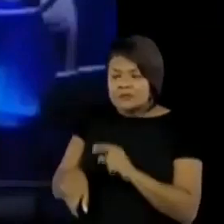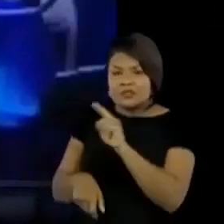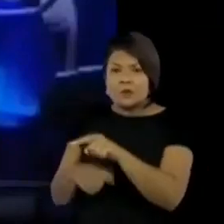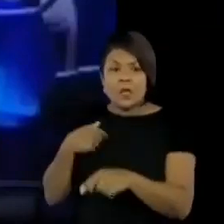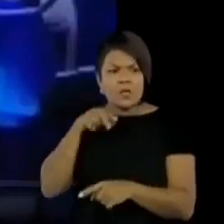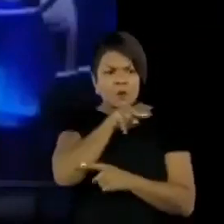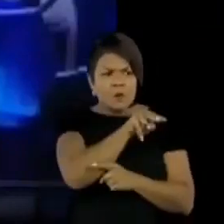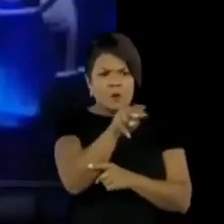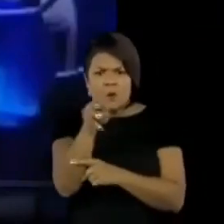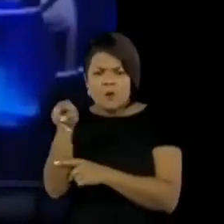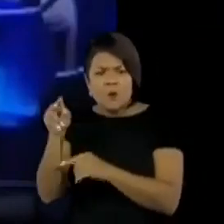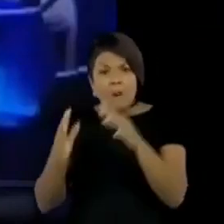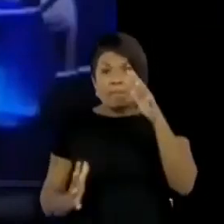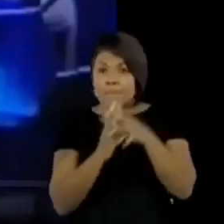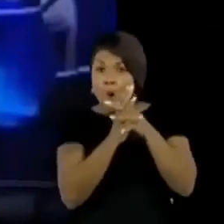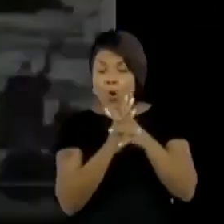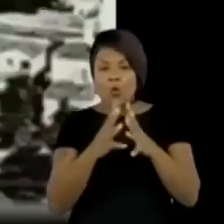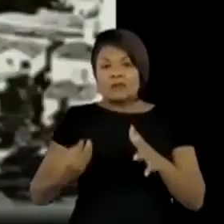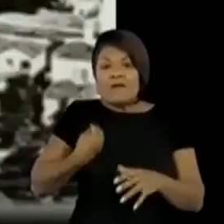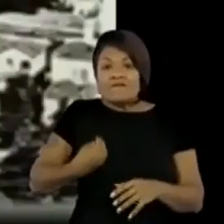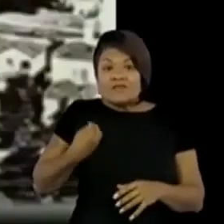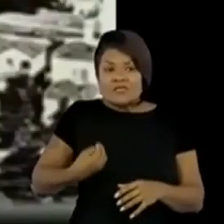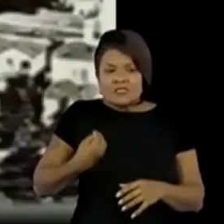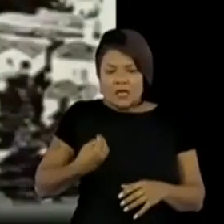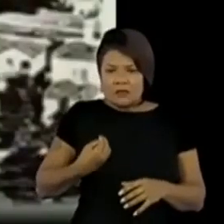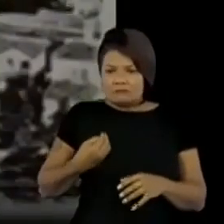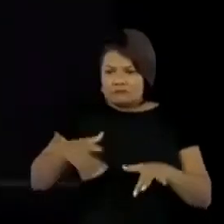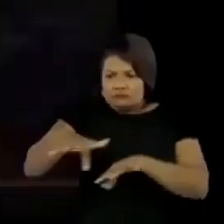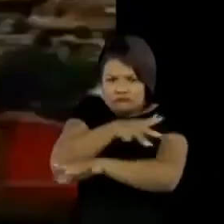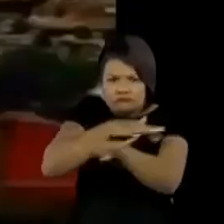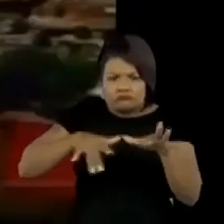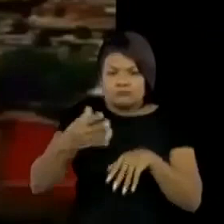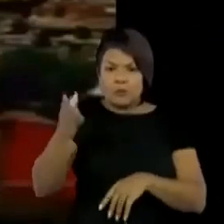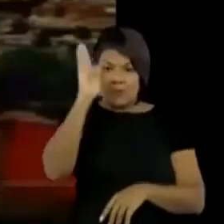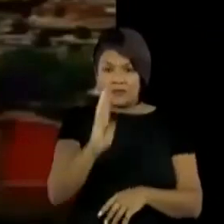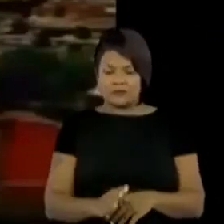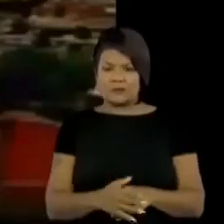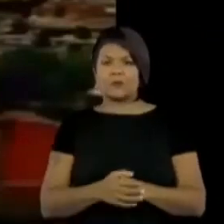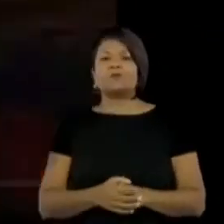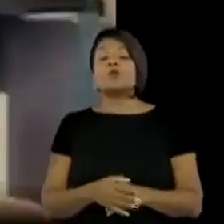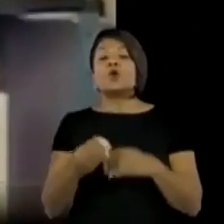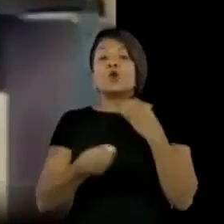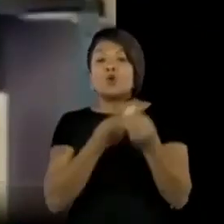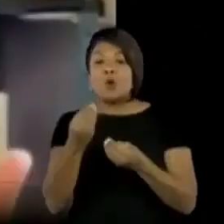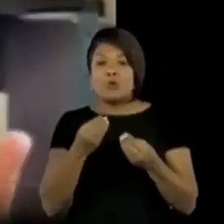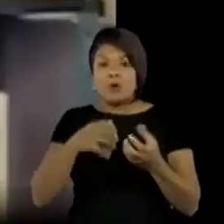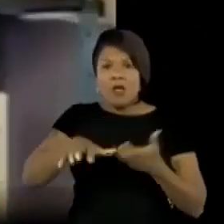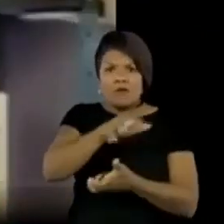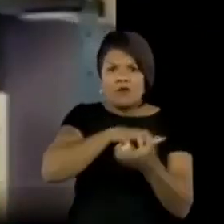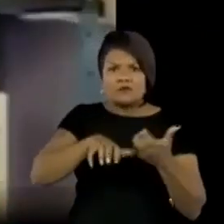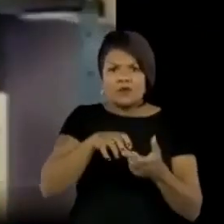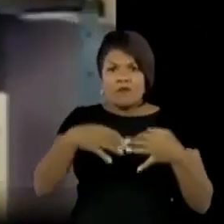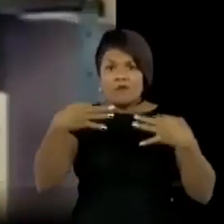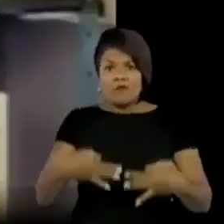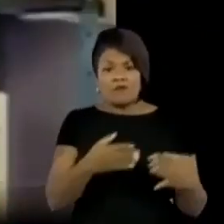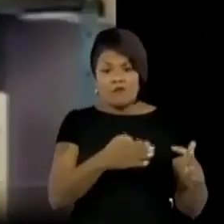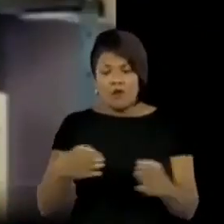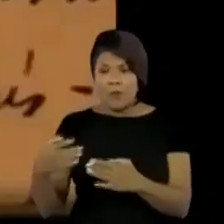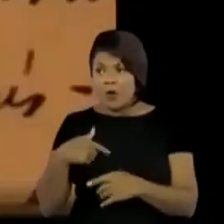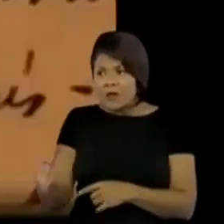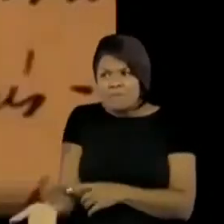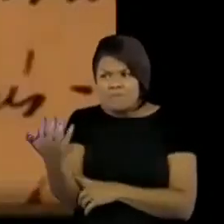da vida brasileira. Como revolução formal, foi a mais importante da literatura